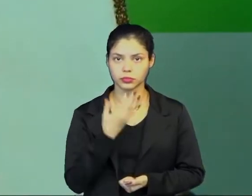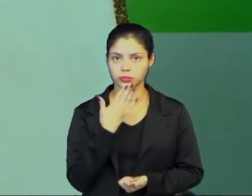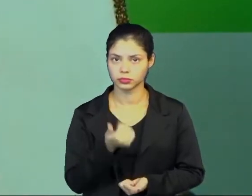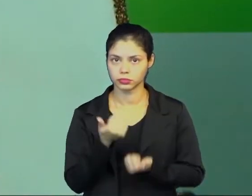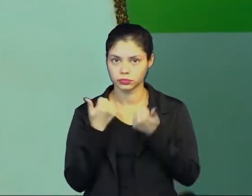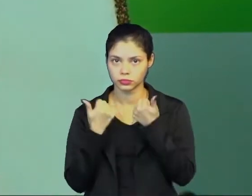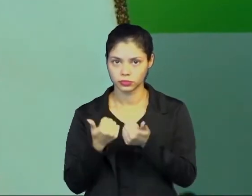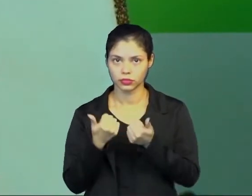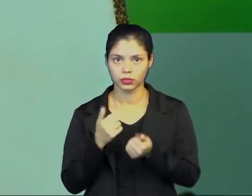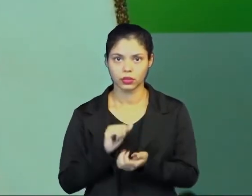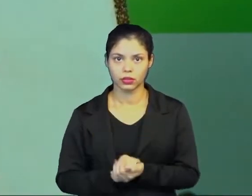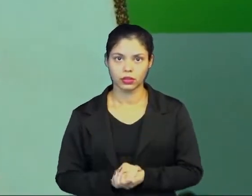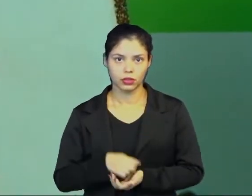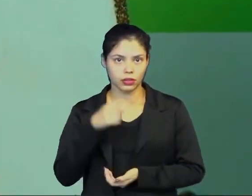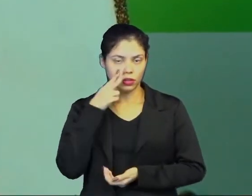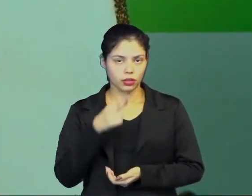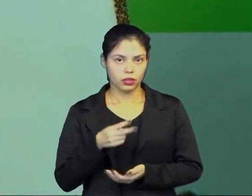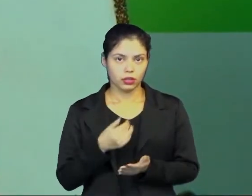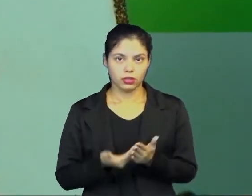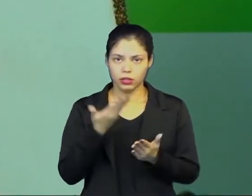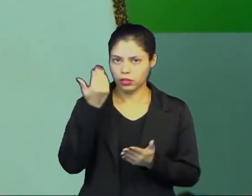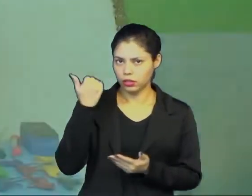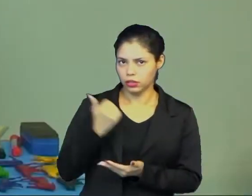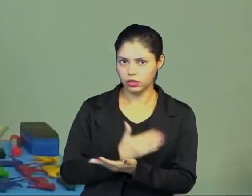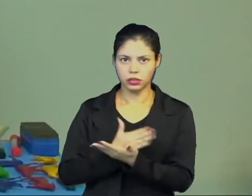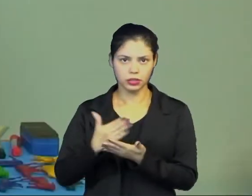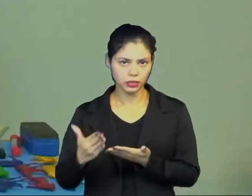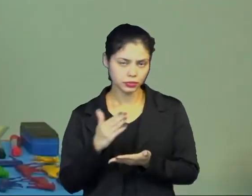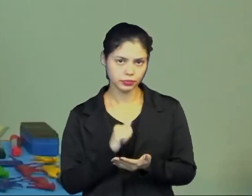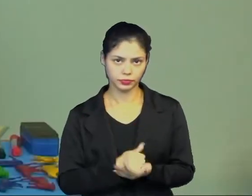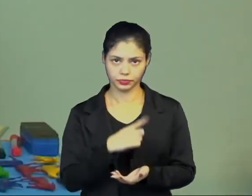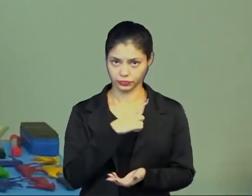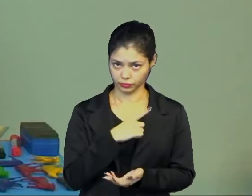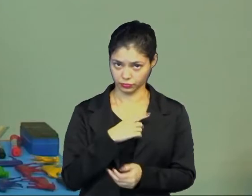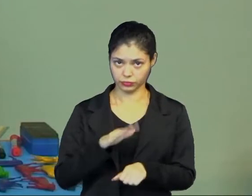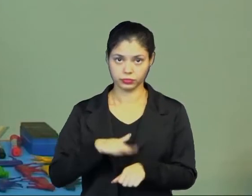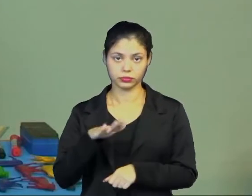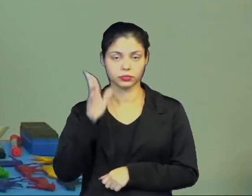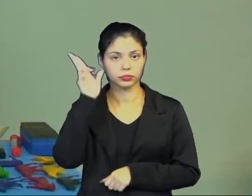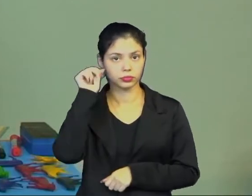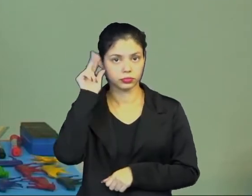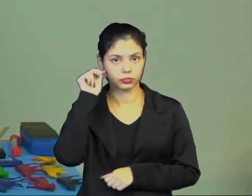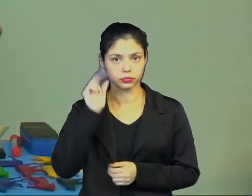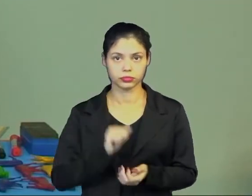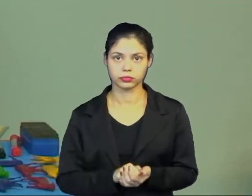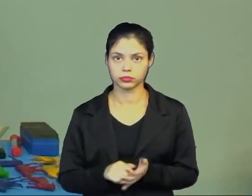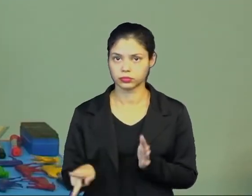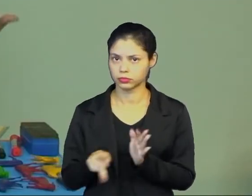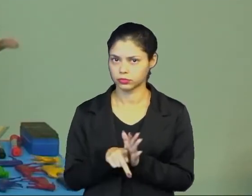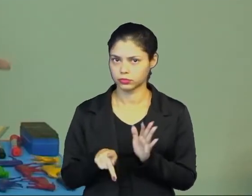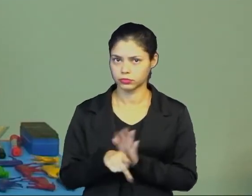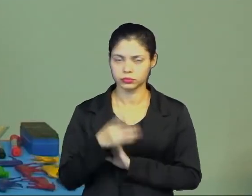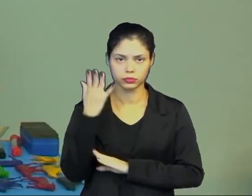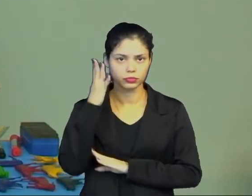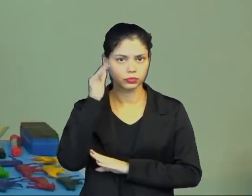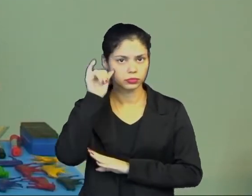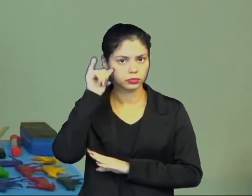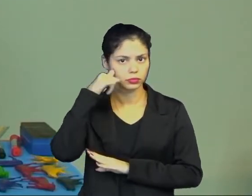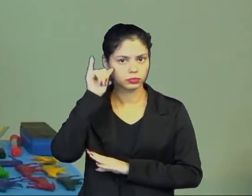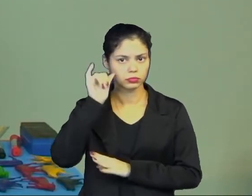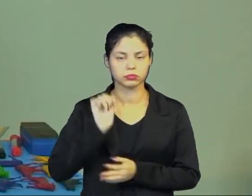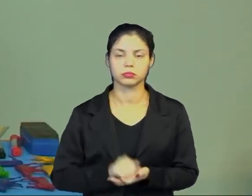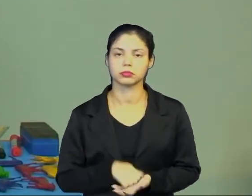Muito bem. Então, nós vimos lá no começo que eu tenho mais cavalos do que